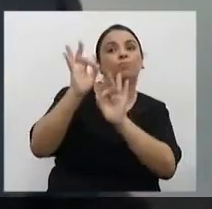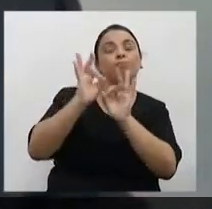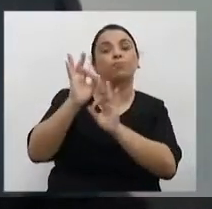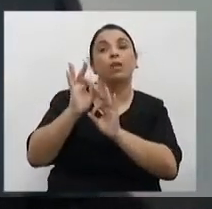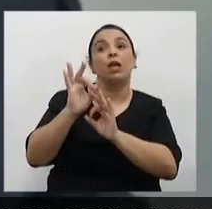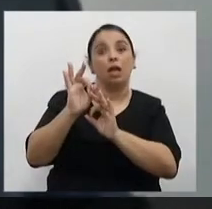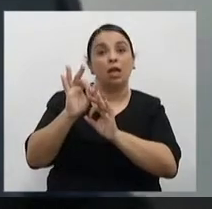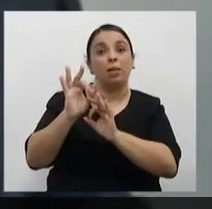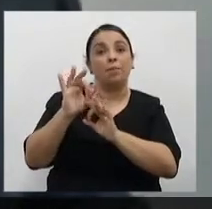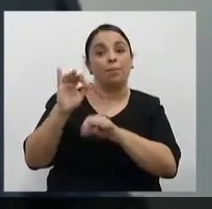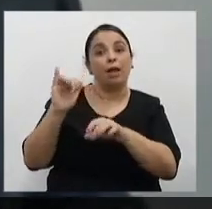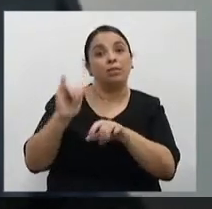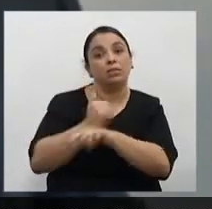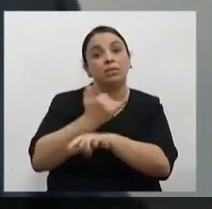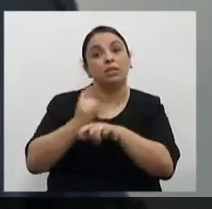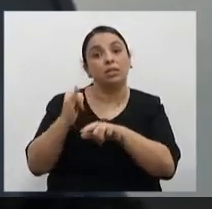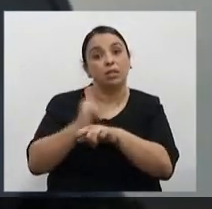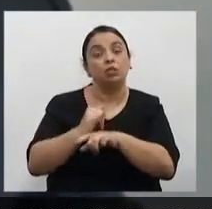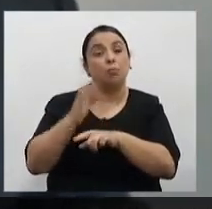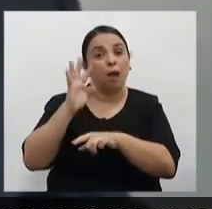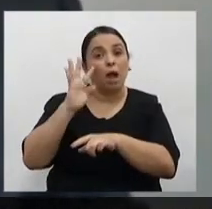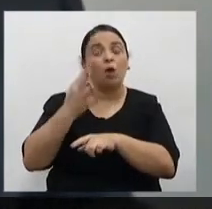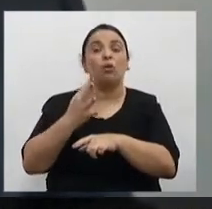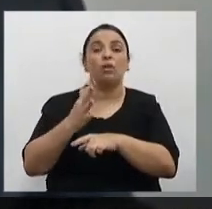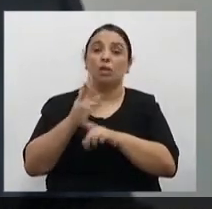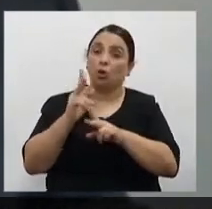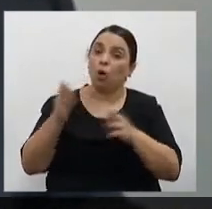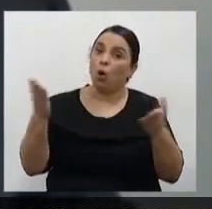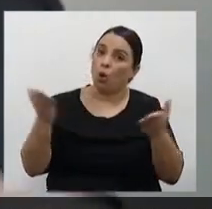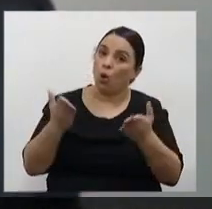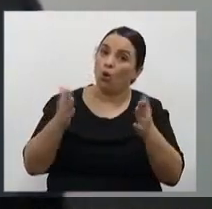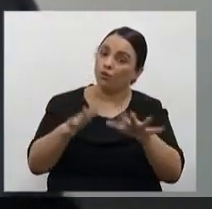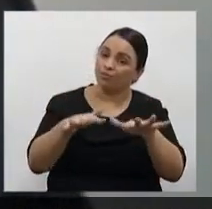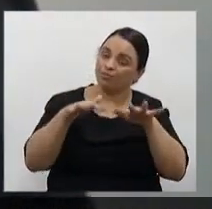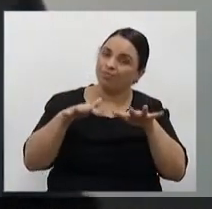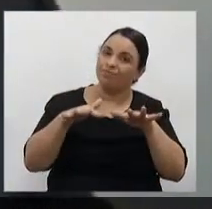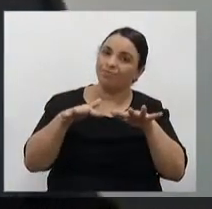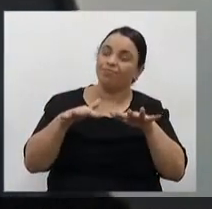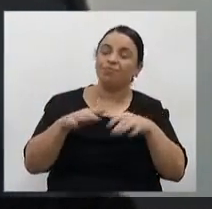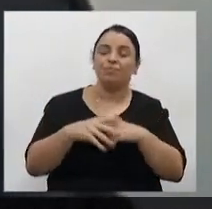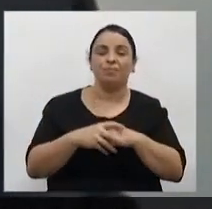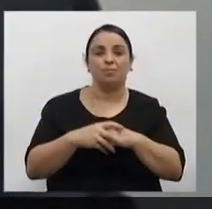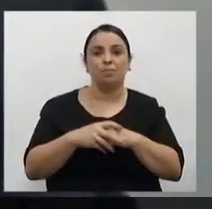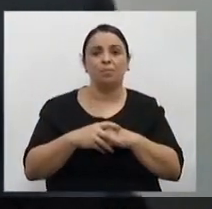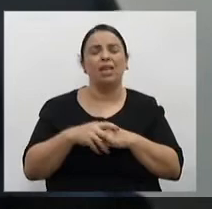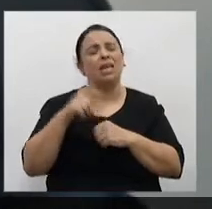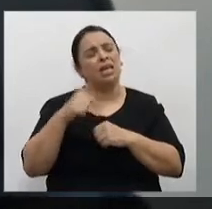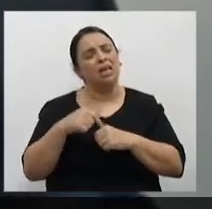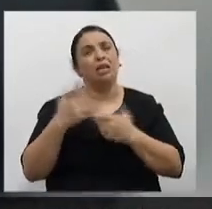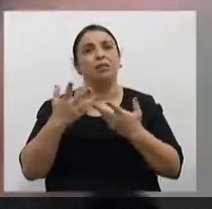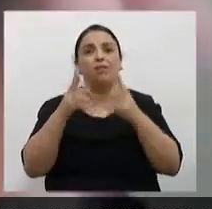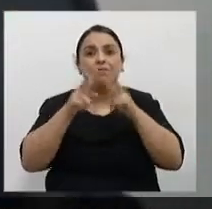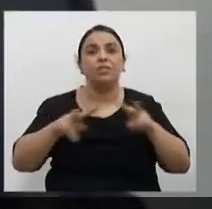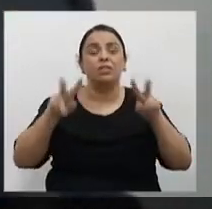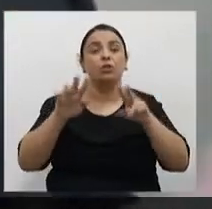com ações como estas. E o que eu observei do ponto de vista geral, nós precisamos de vacina e